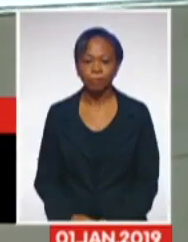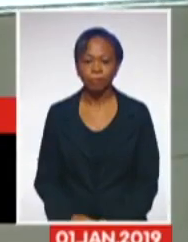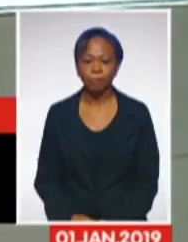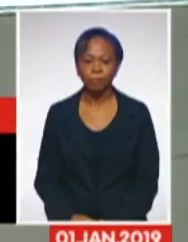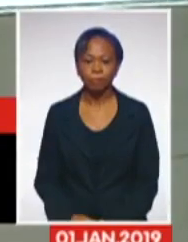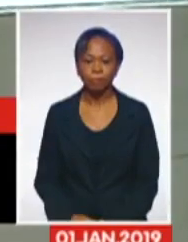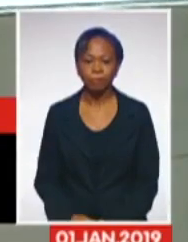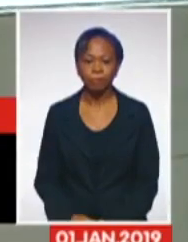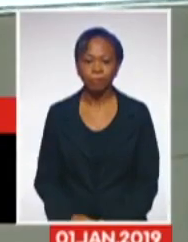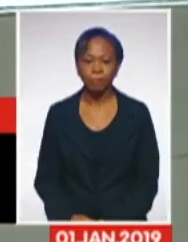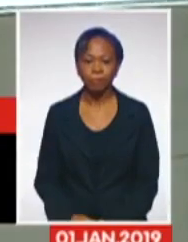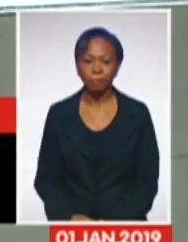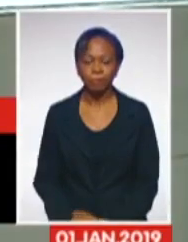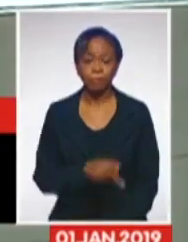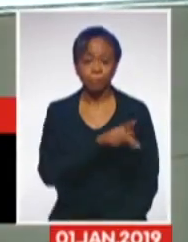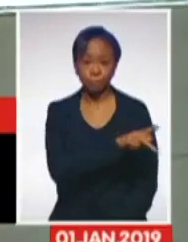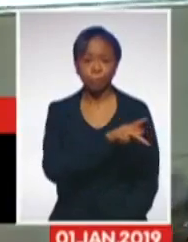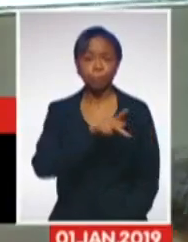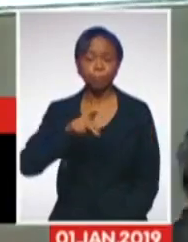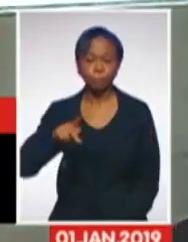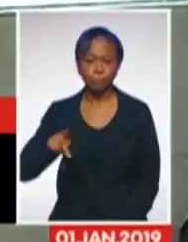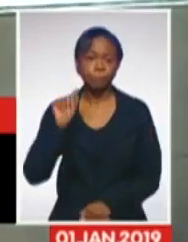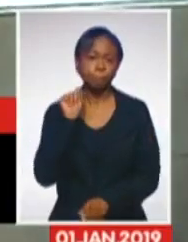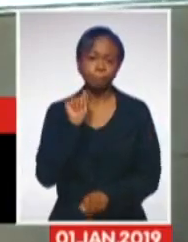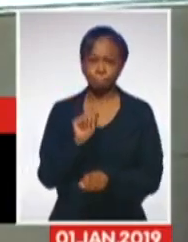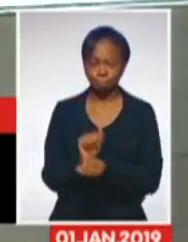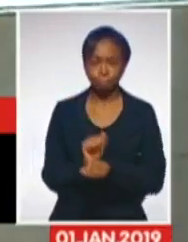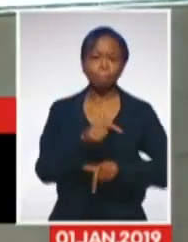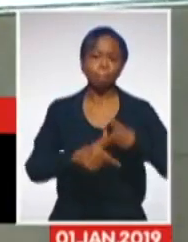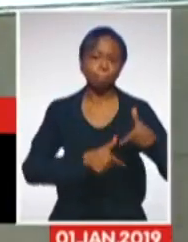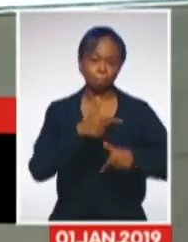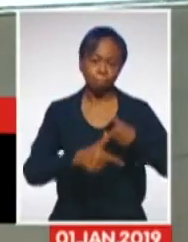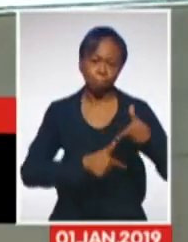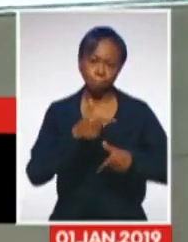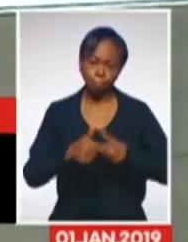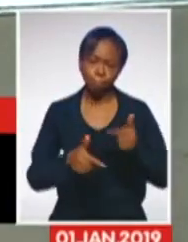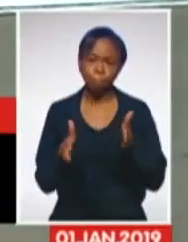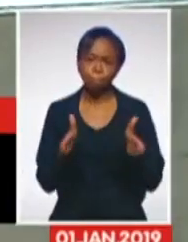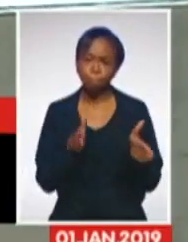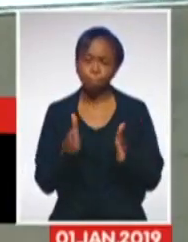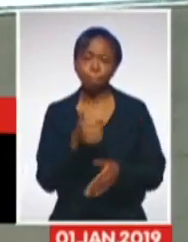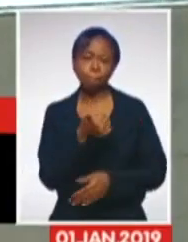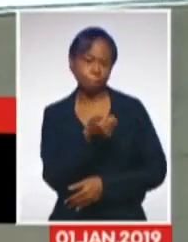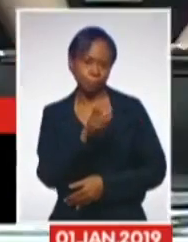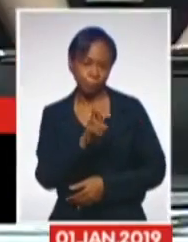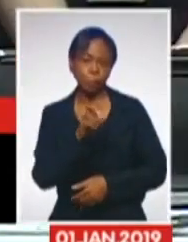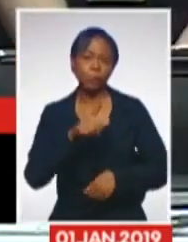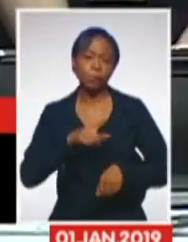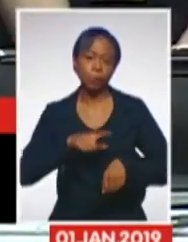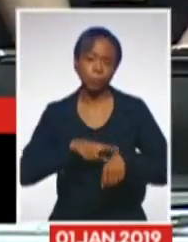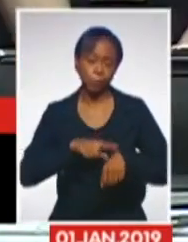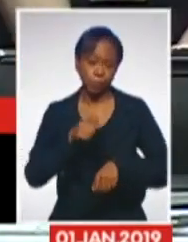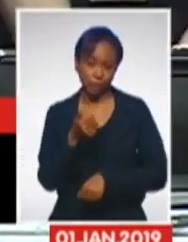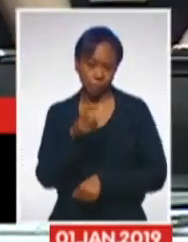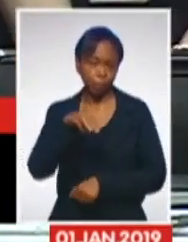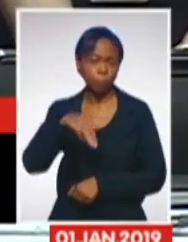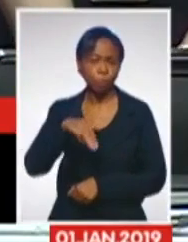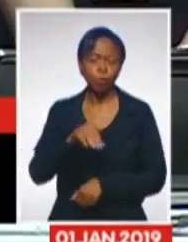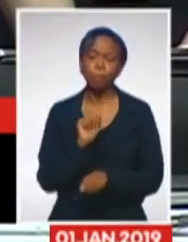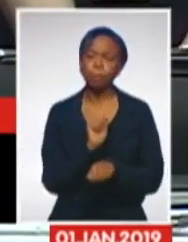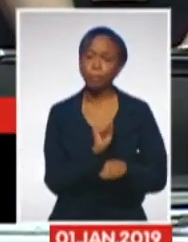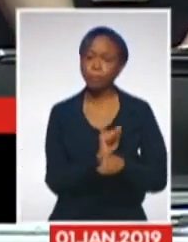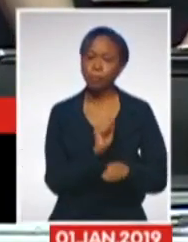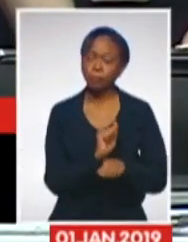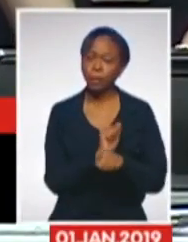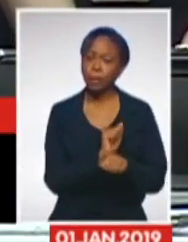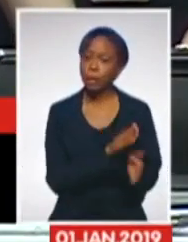A presidência interrompe os trabalhos por 15 minutos para aguardar a chegada do governador